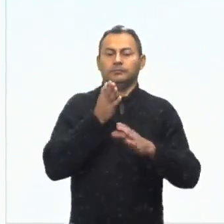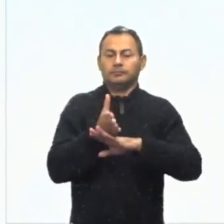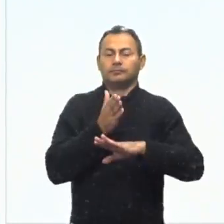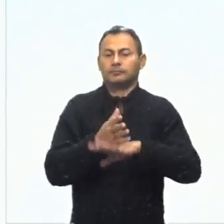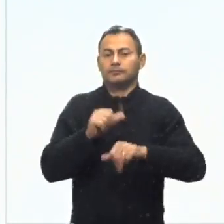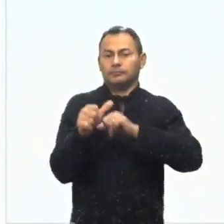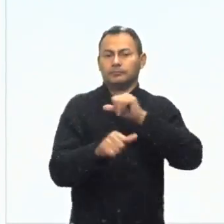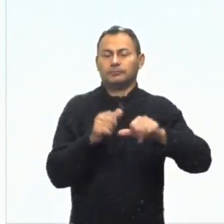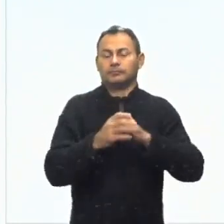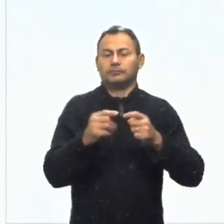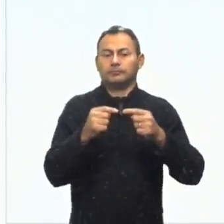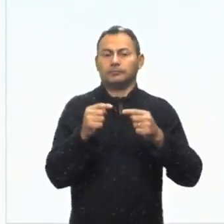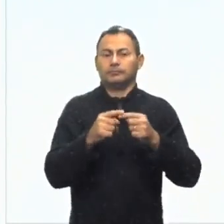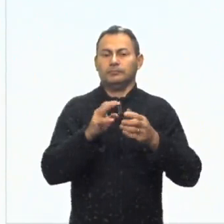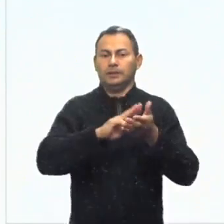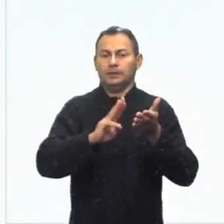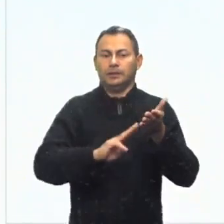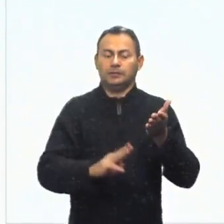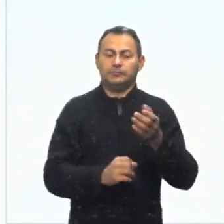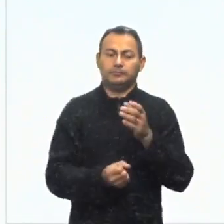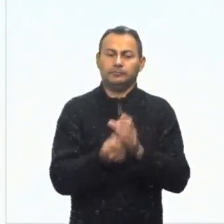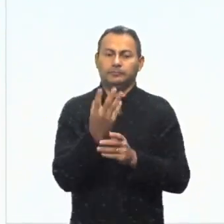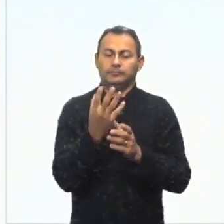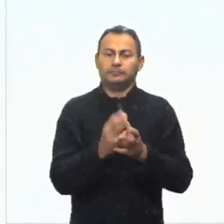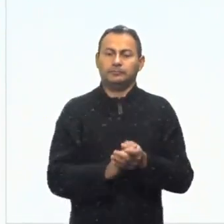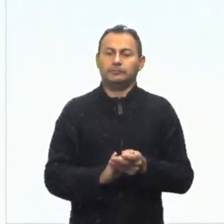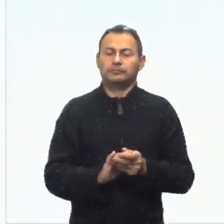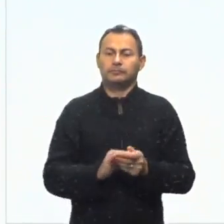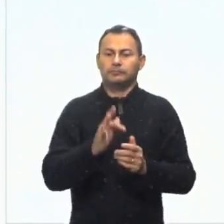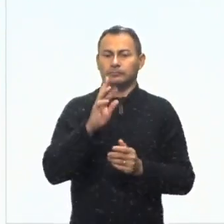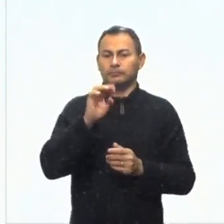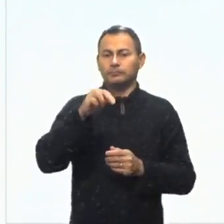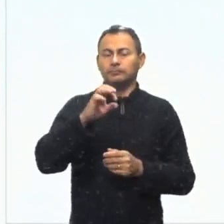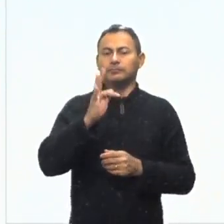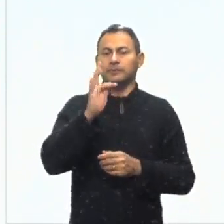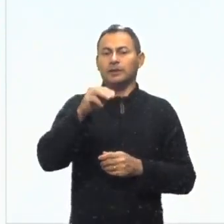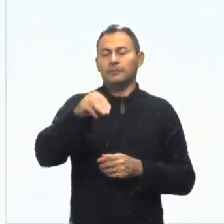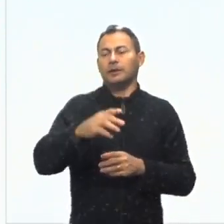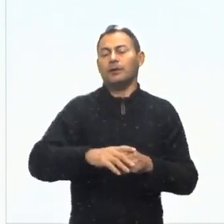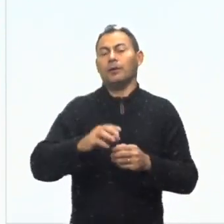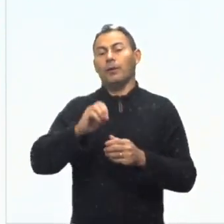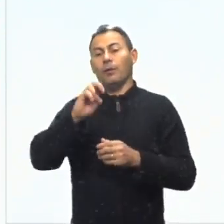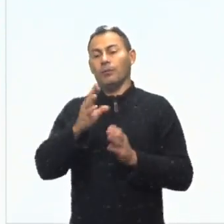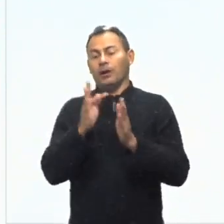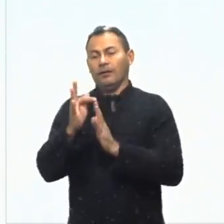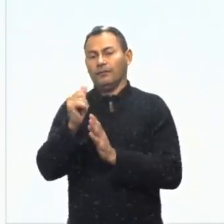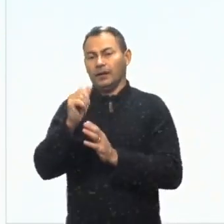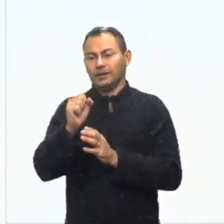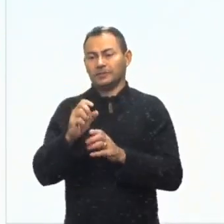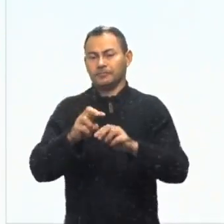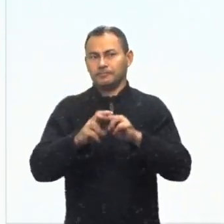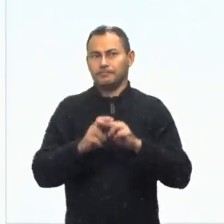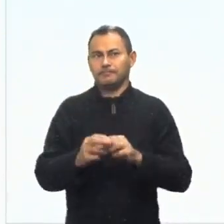frequência modificada de acordo com a mensagem, gerando uma frequência FM, ou a fase, gerando